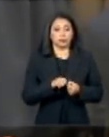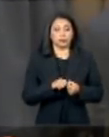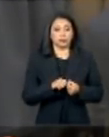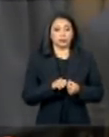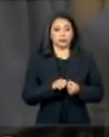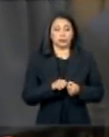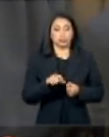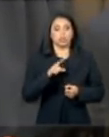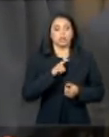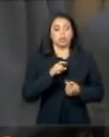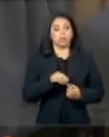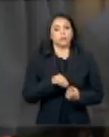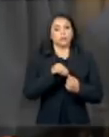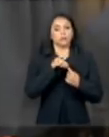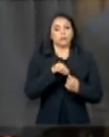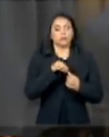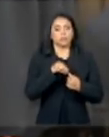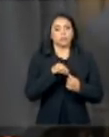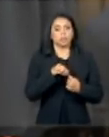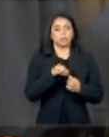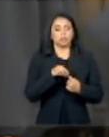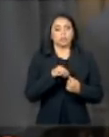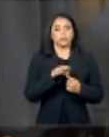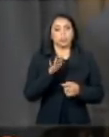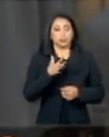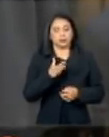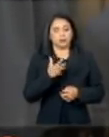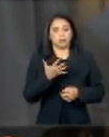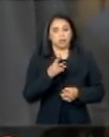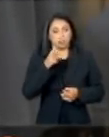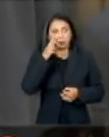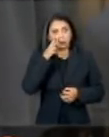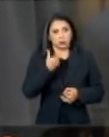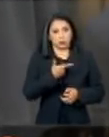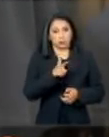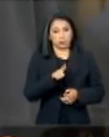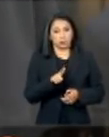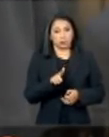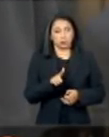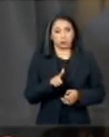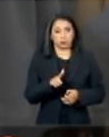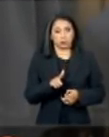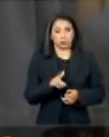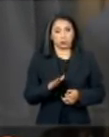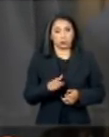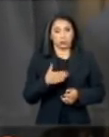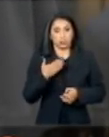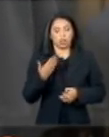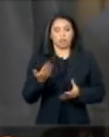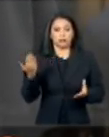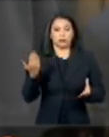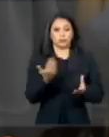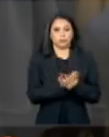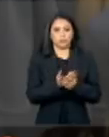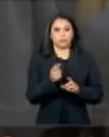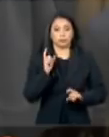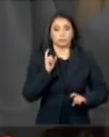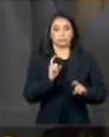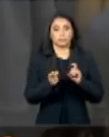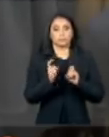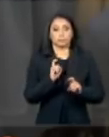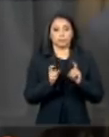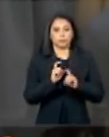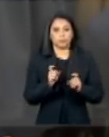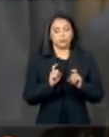vontade única de um algo mais depende da verificação por parte de outro para se tornar exequível é portanto o processo administrativo de